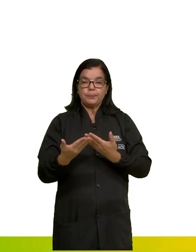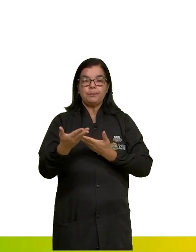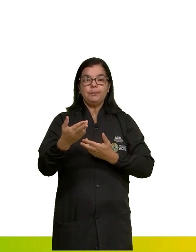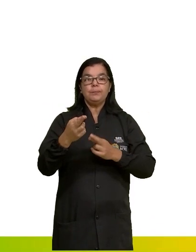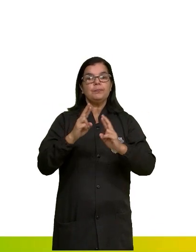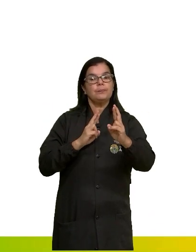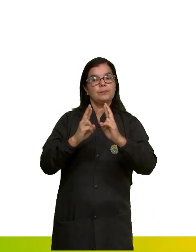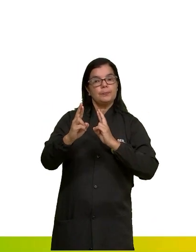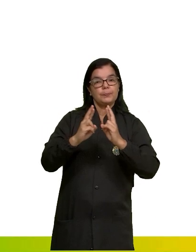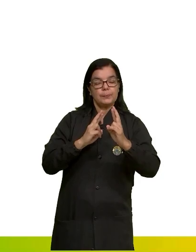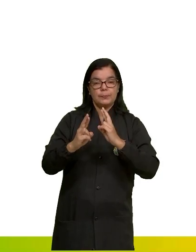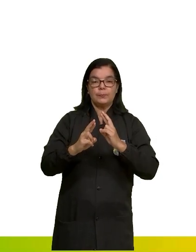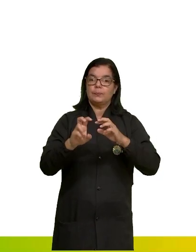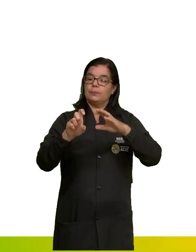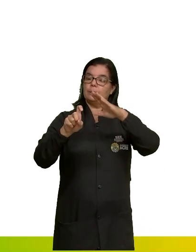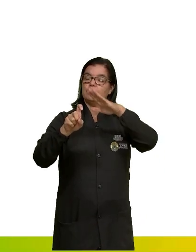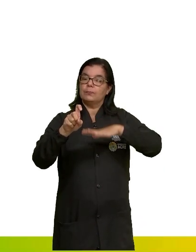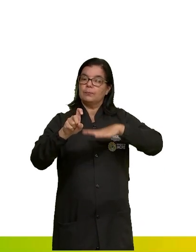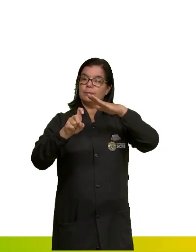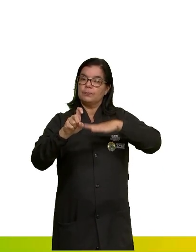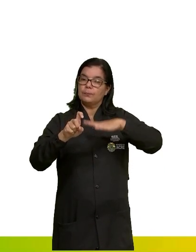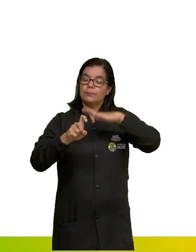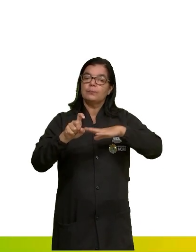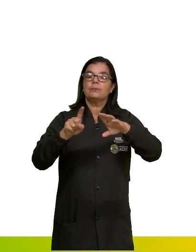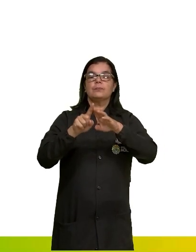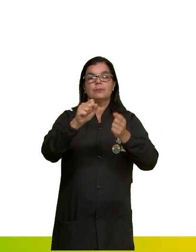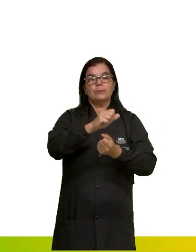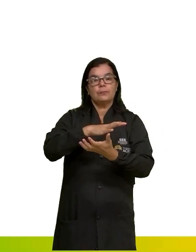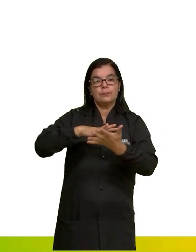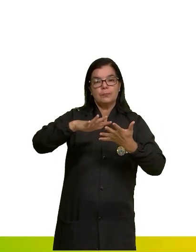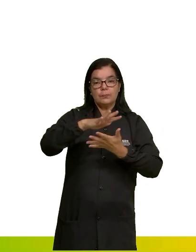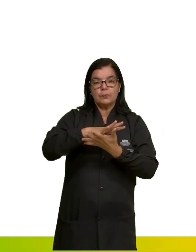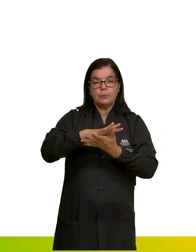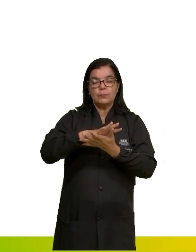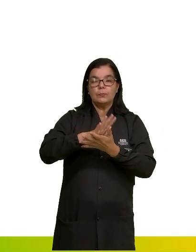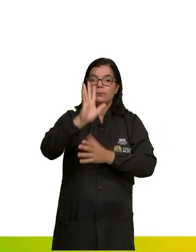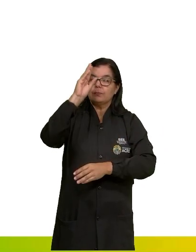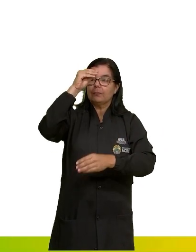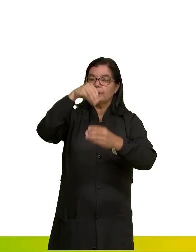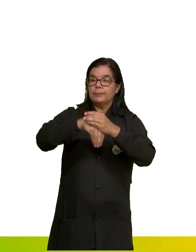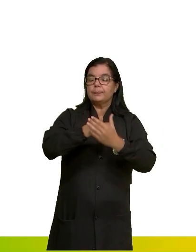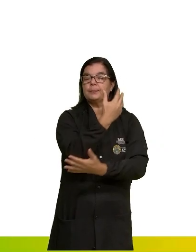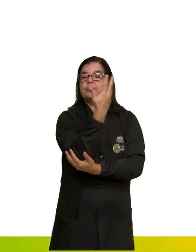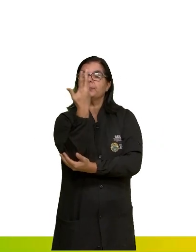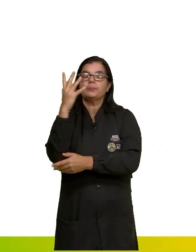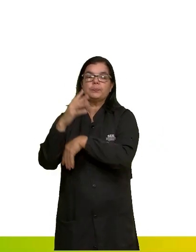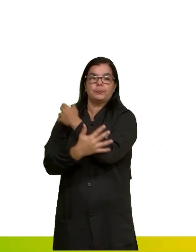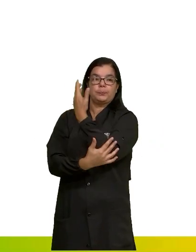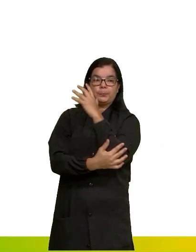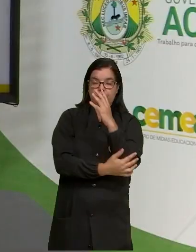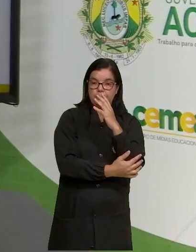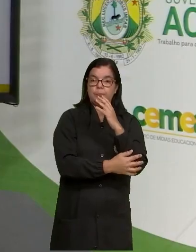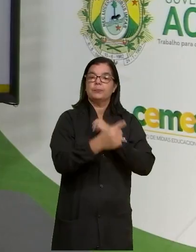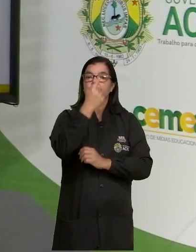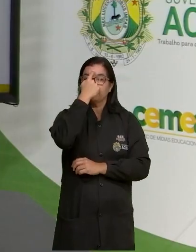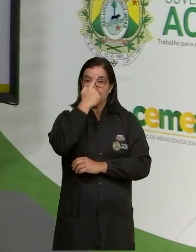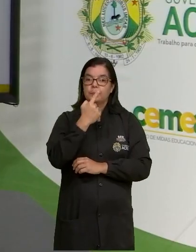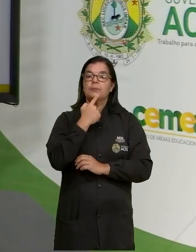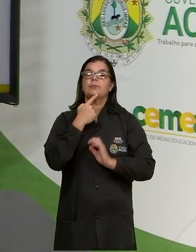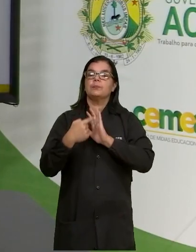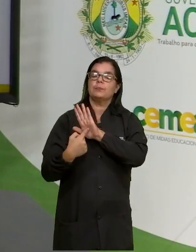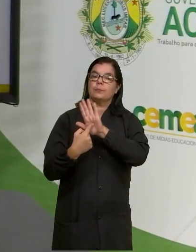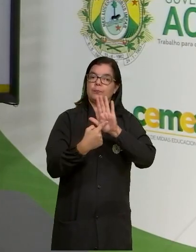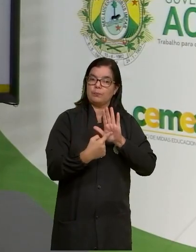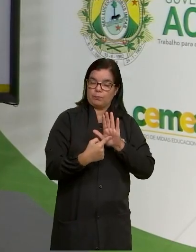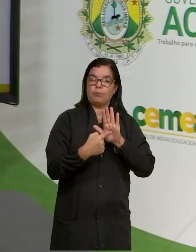relação entre mitologia e cosmologia sobre a natureza. E aí nós temos até uma imagem que mais